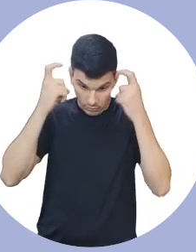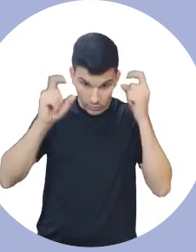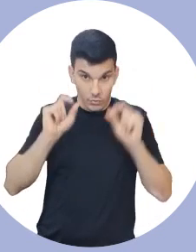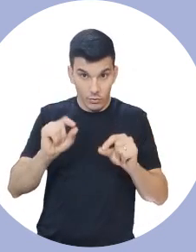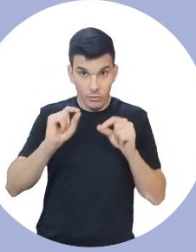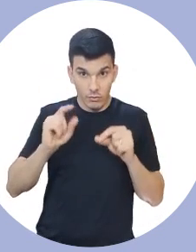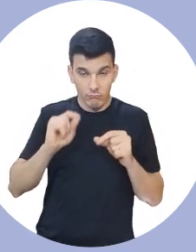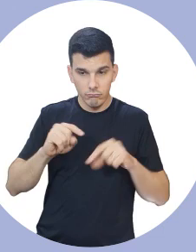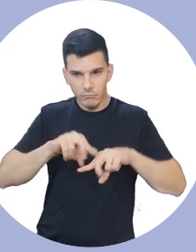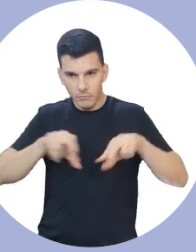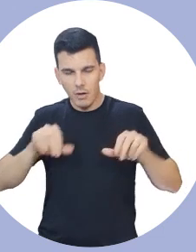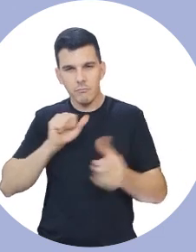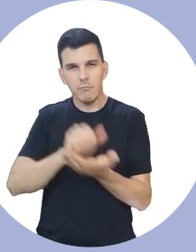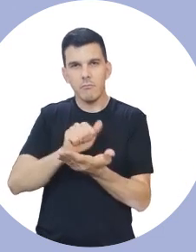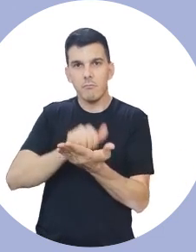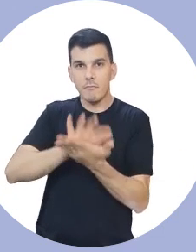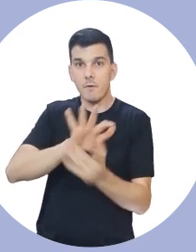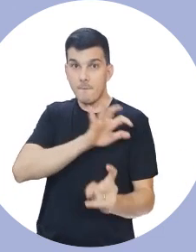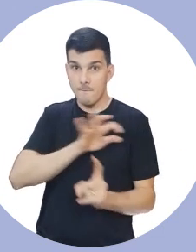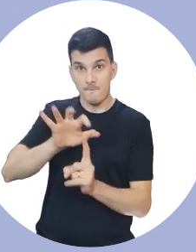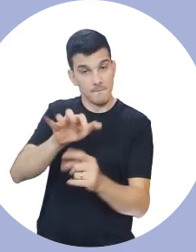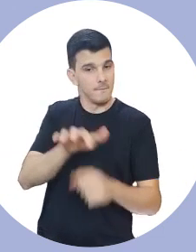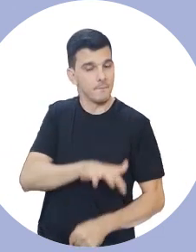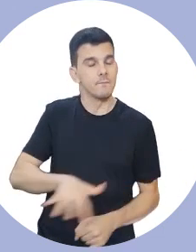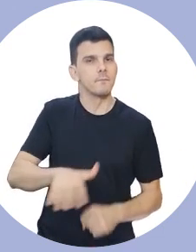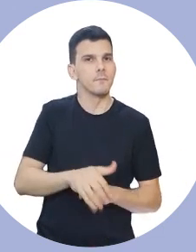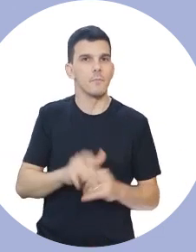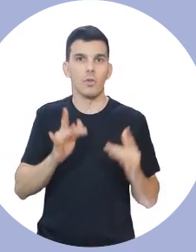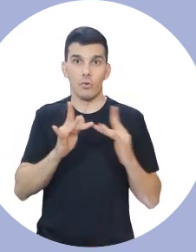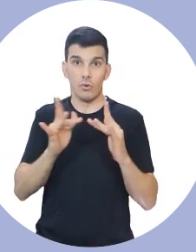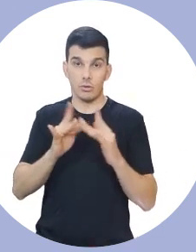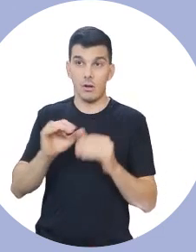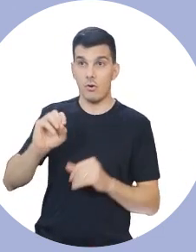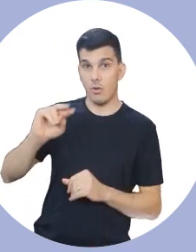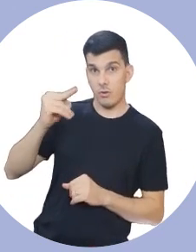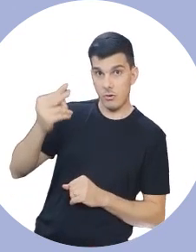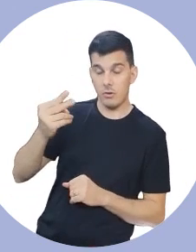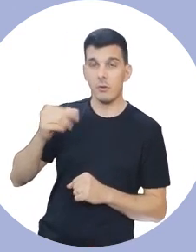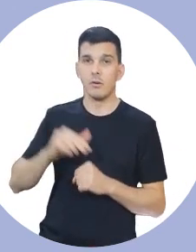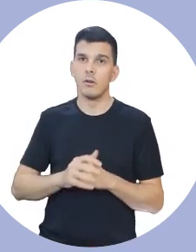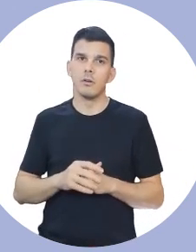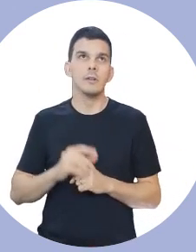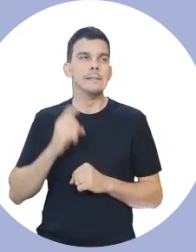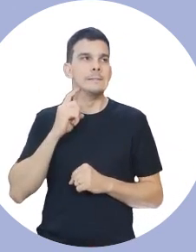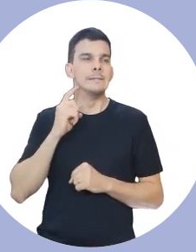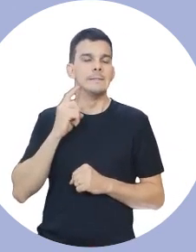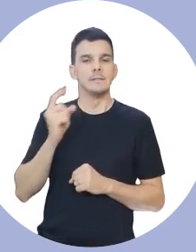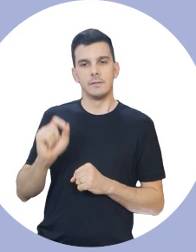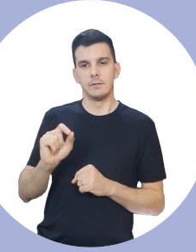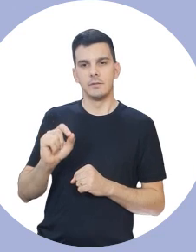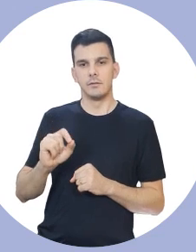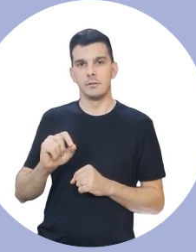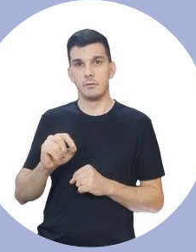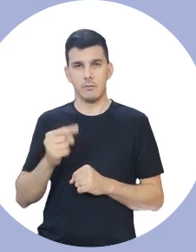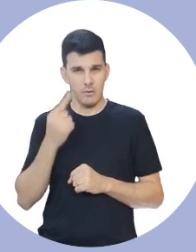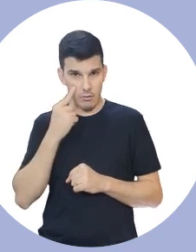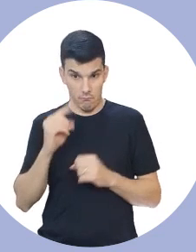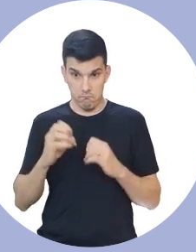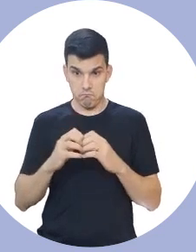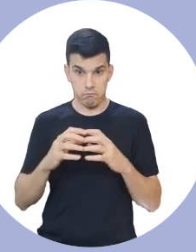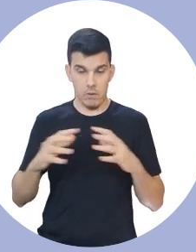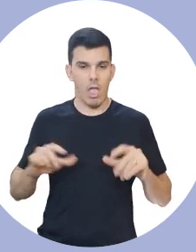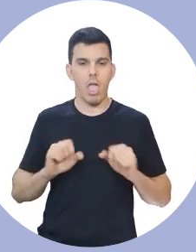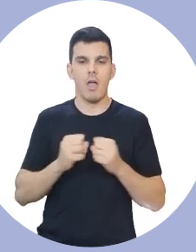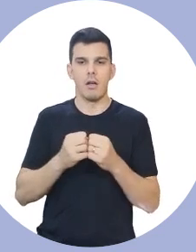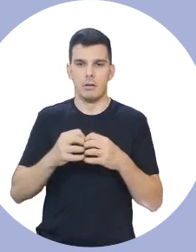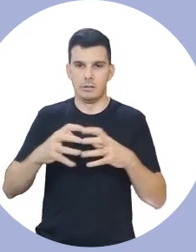grande preocupação entre os impactos de mineração no ambiente. Em contato com oxigênio, a 25 graus Celsius, a pirita